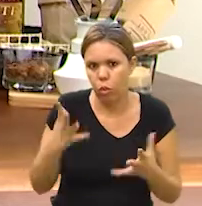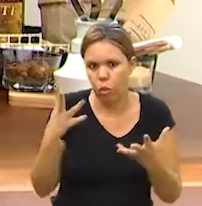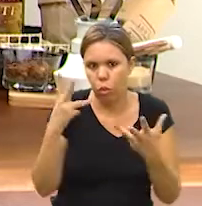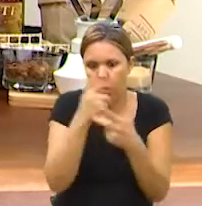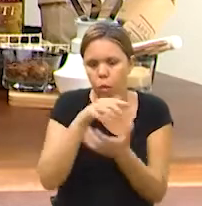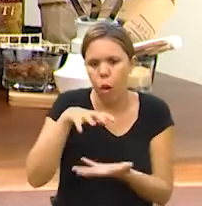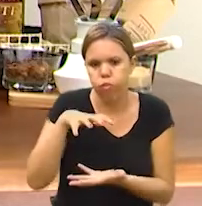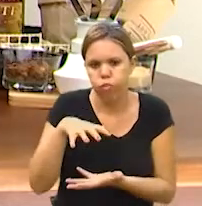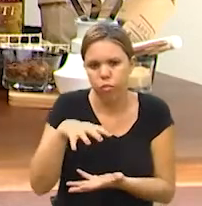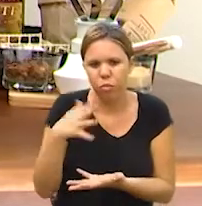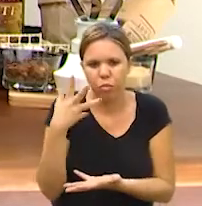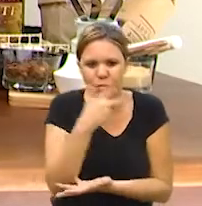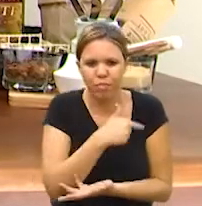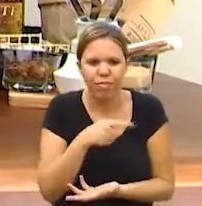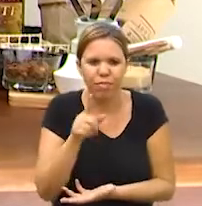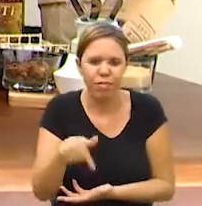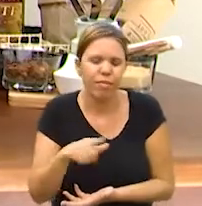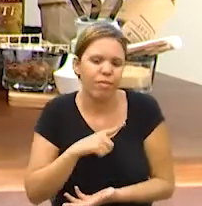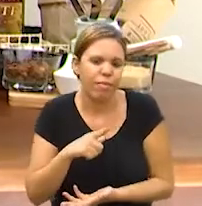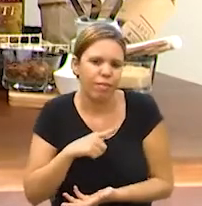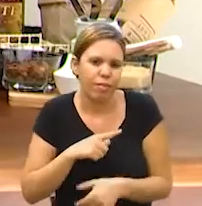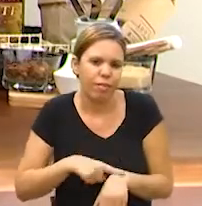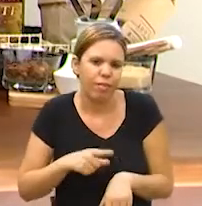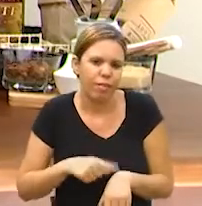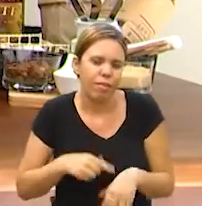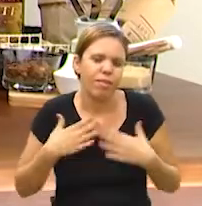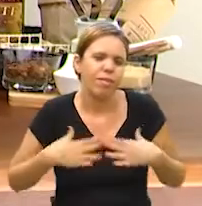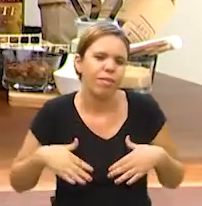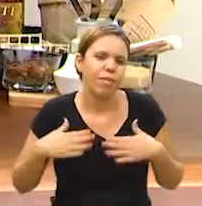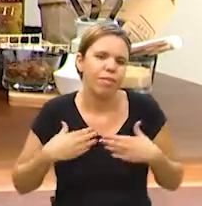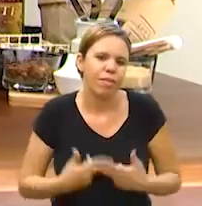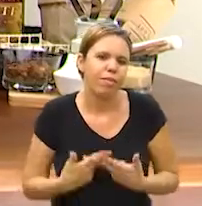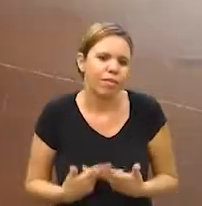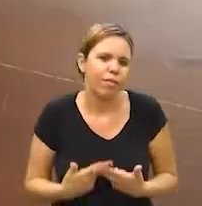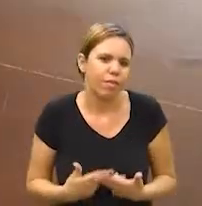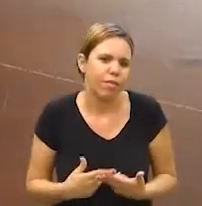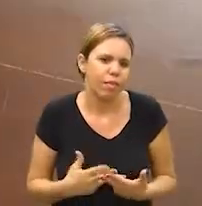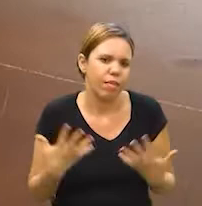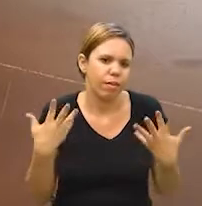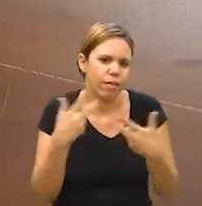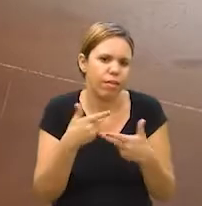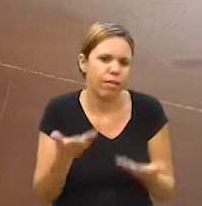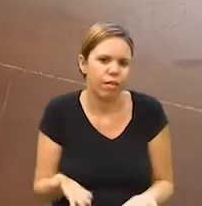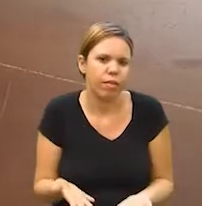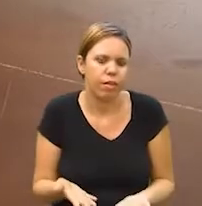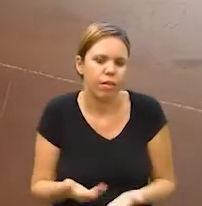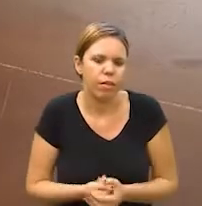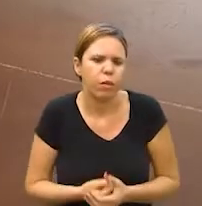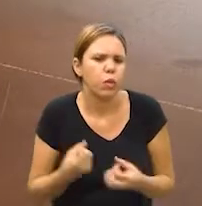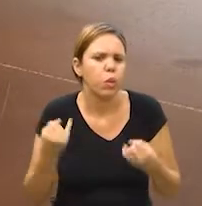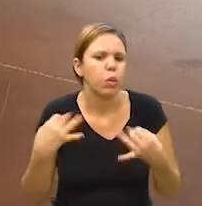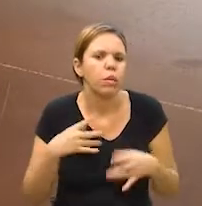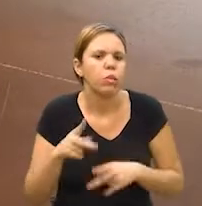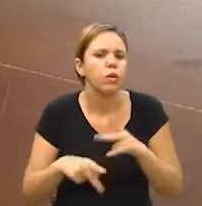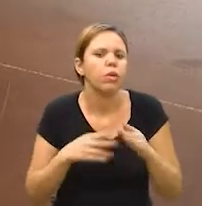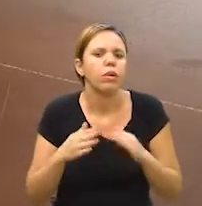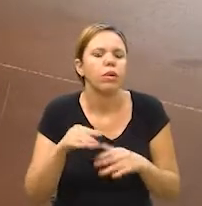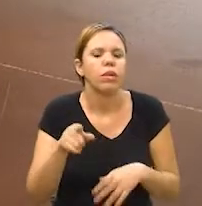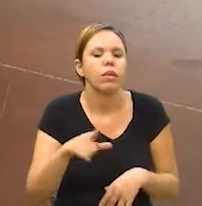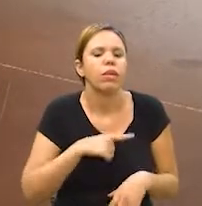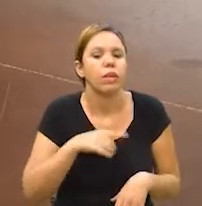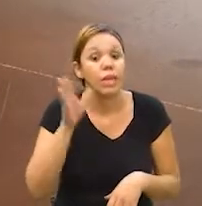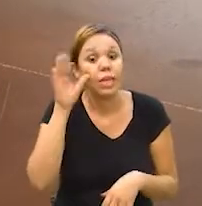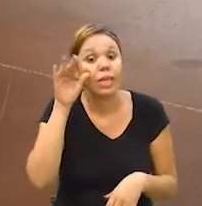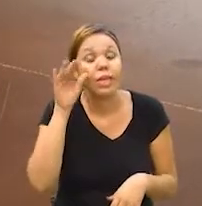pão lindo. Sim, isso, tempo e calma. A gente vai ter um pão maravilhoso. Ô Dani, mas explica, né? O pessoal de casa deve ter